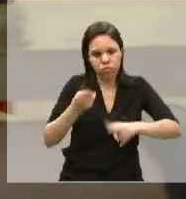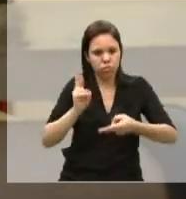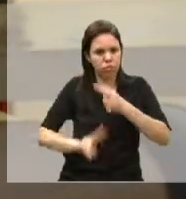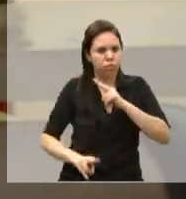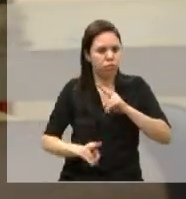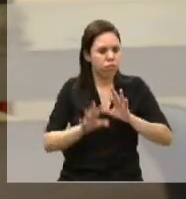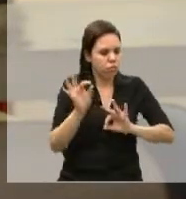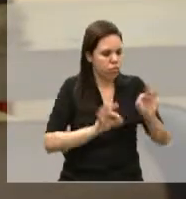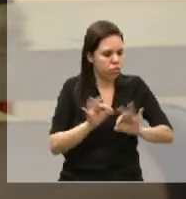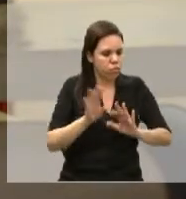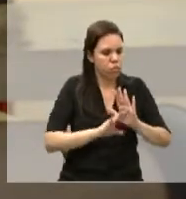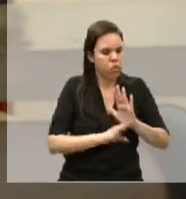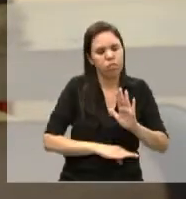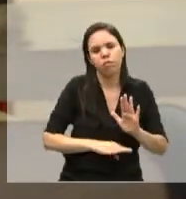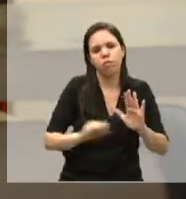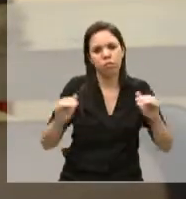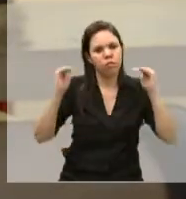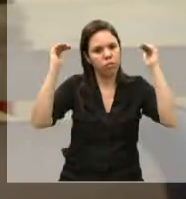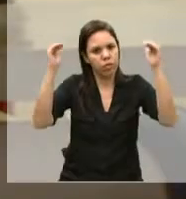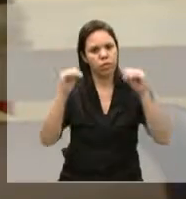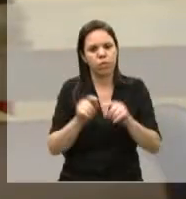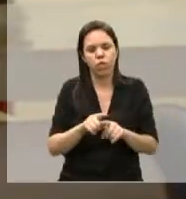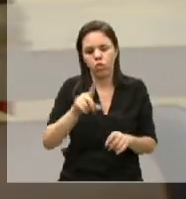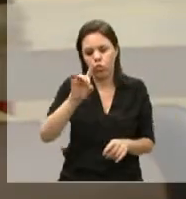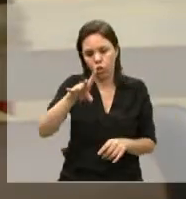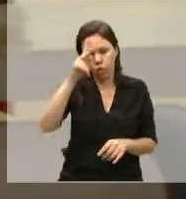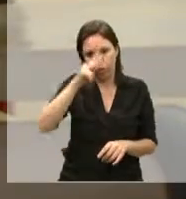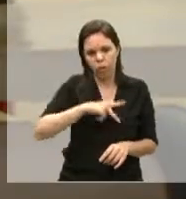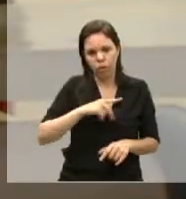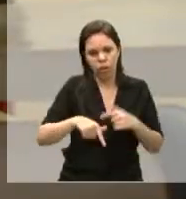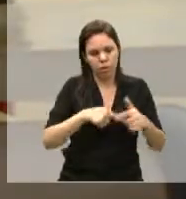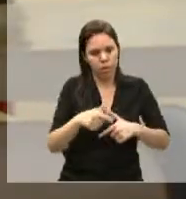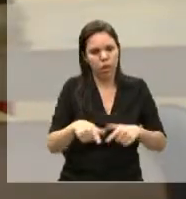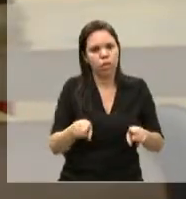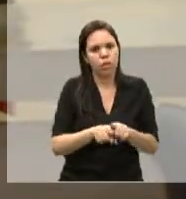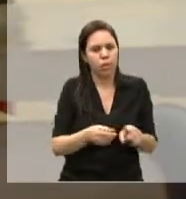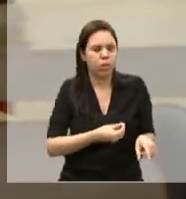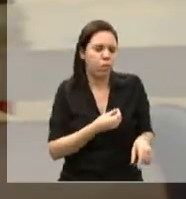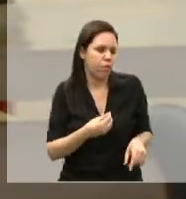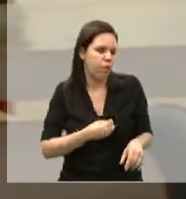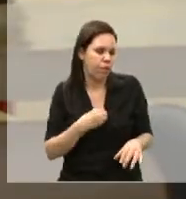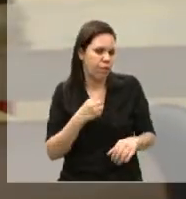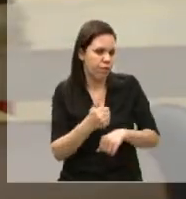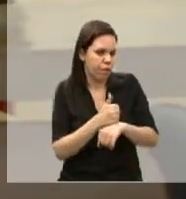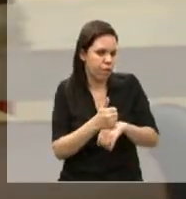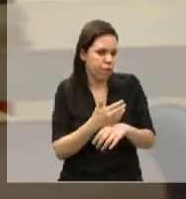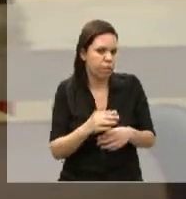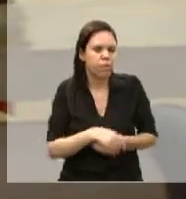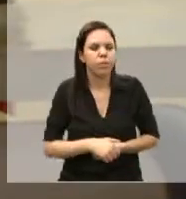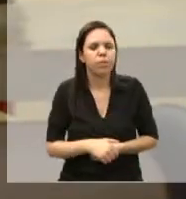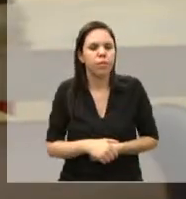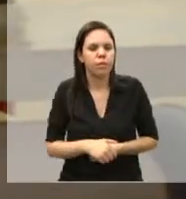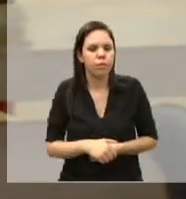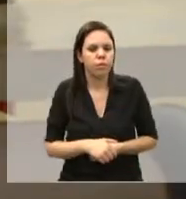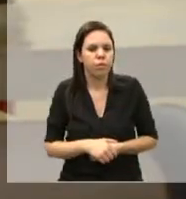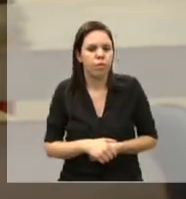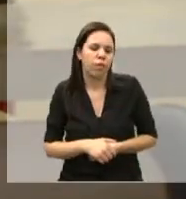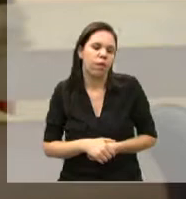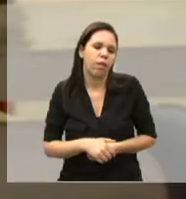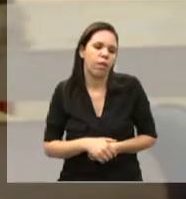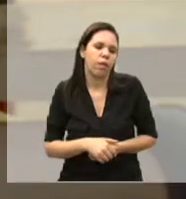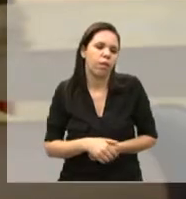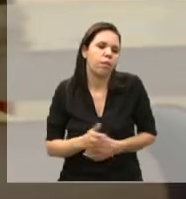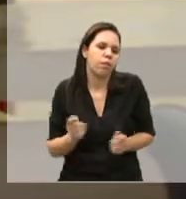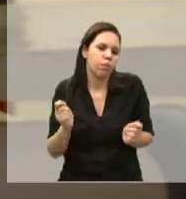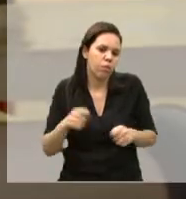de planejamento muito grande, não só do meu trabalho, mas também da minha vida e da minha carreira. Né? Essa empresa investia muito